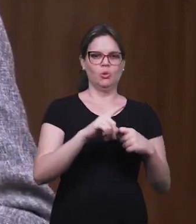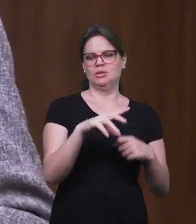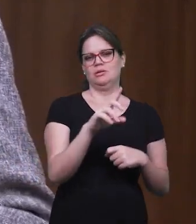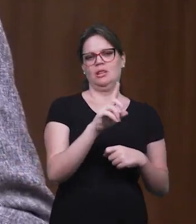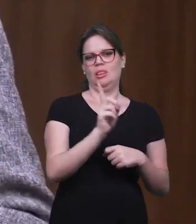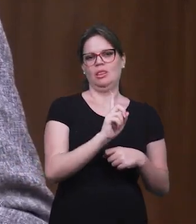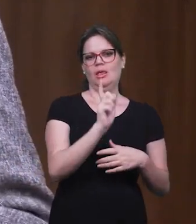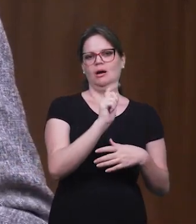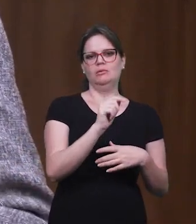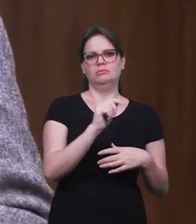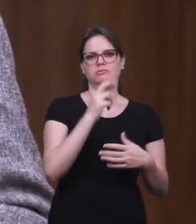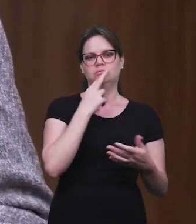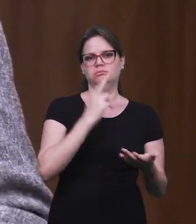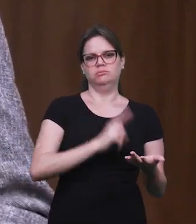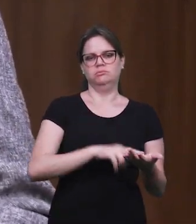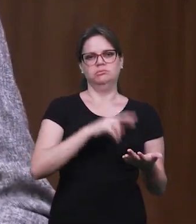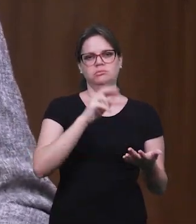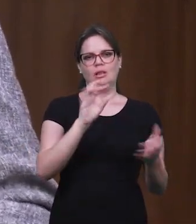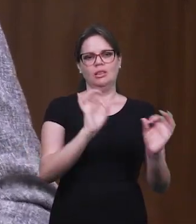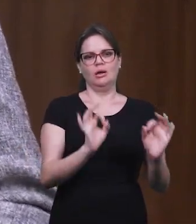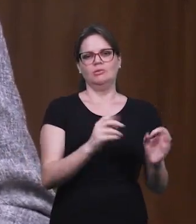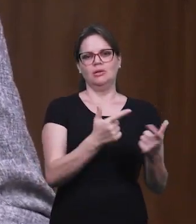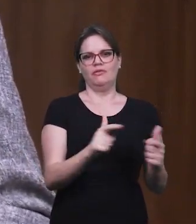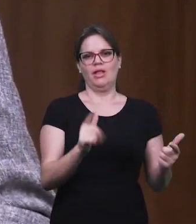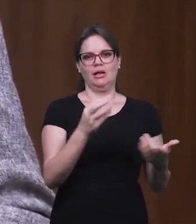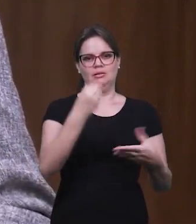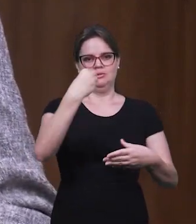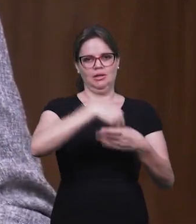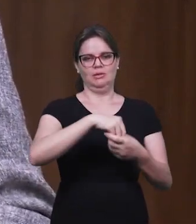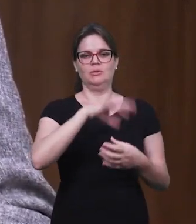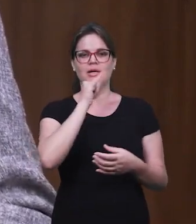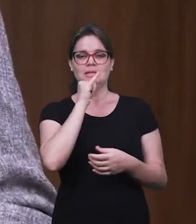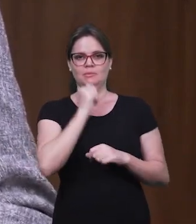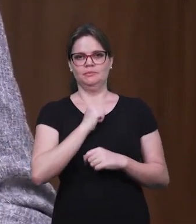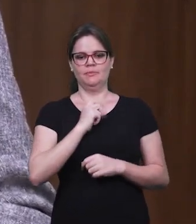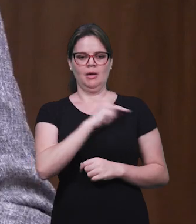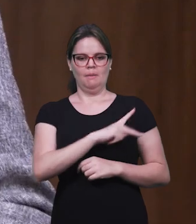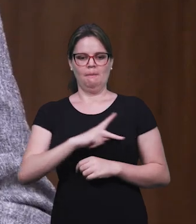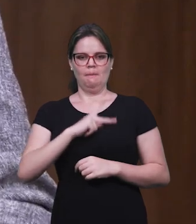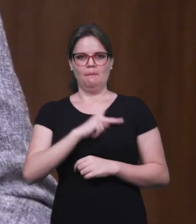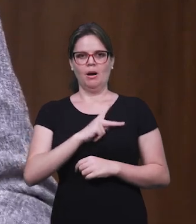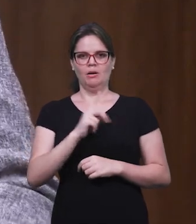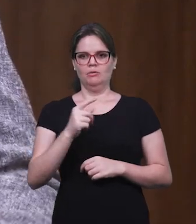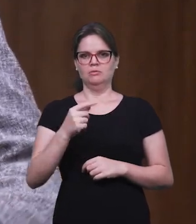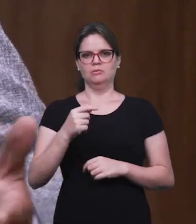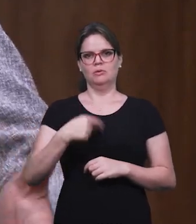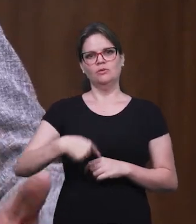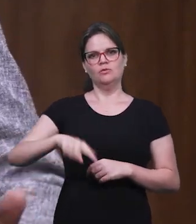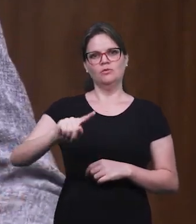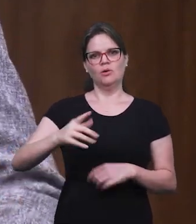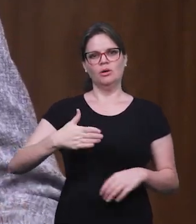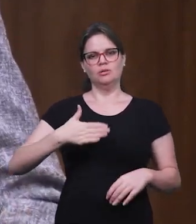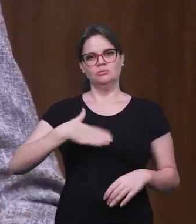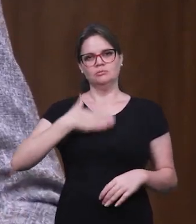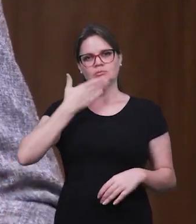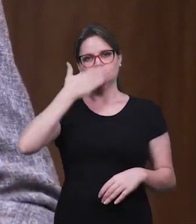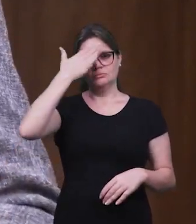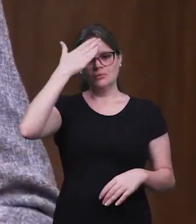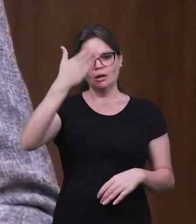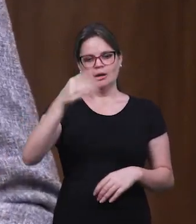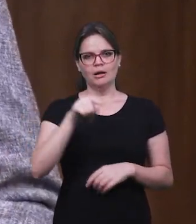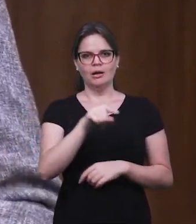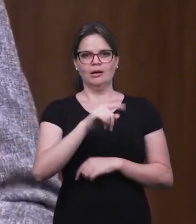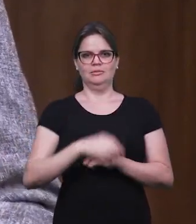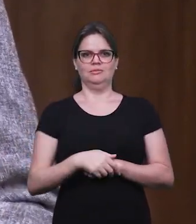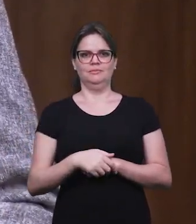experiência de conversão. Lembramos de Paulo no caminho de Damasco. Então, por 3 anos ele esteve